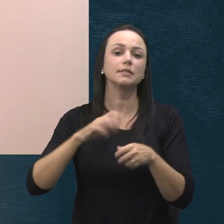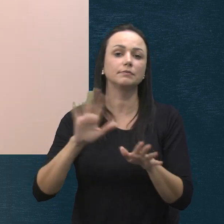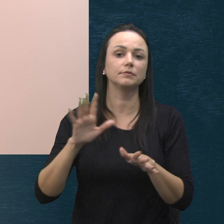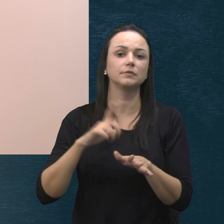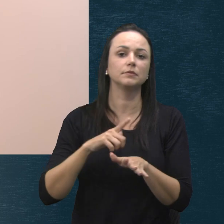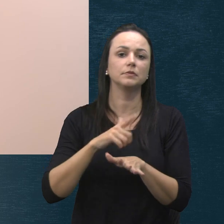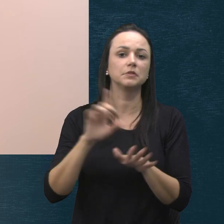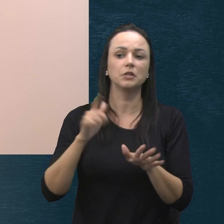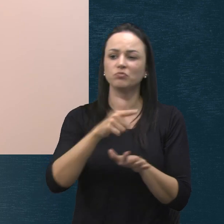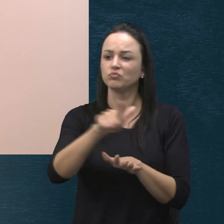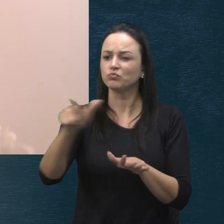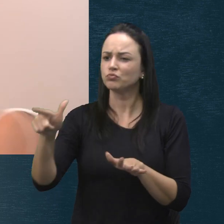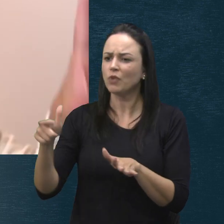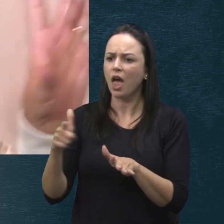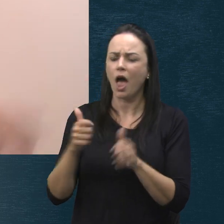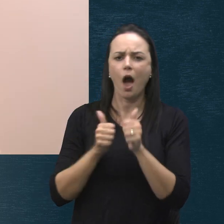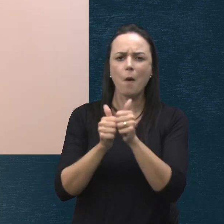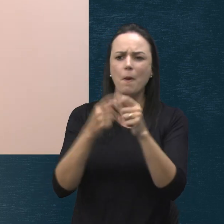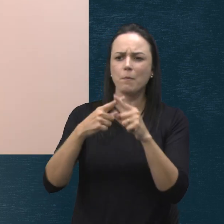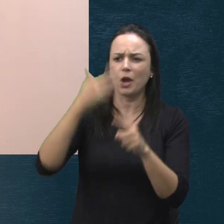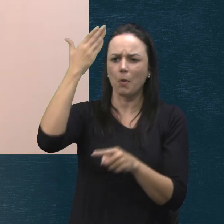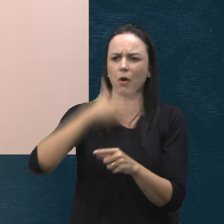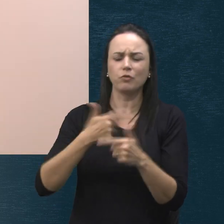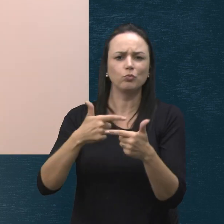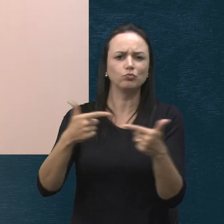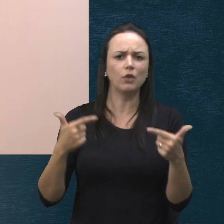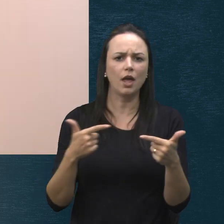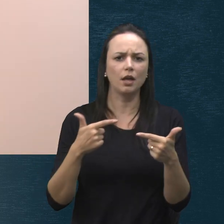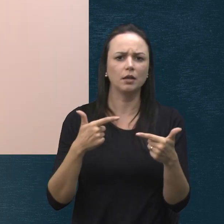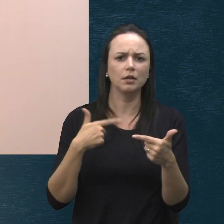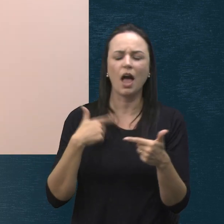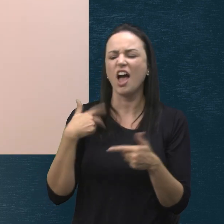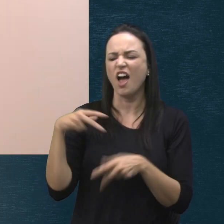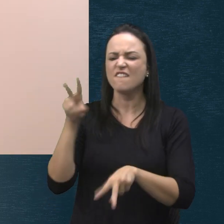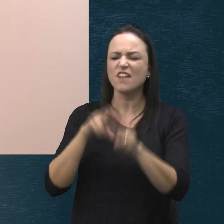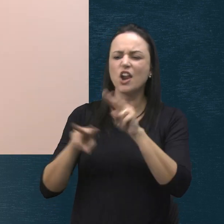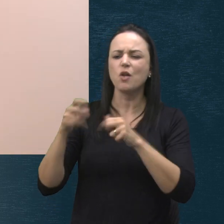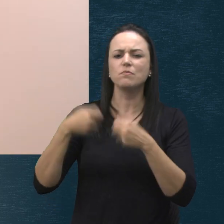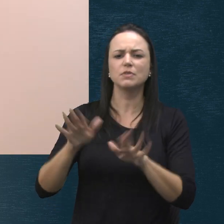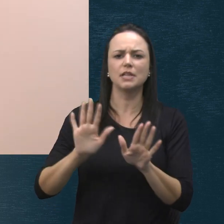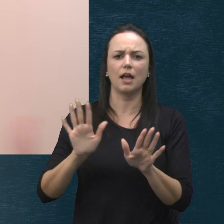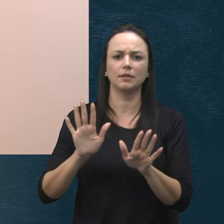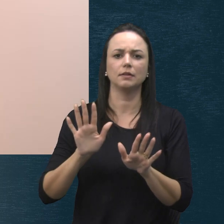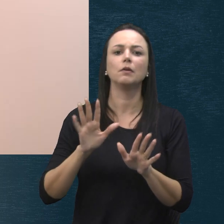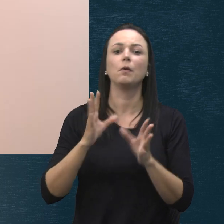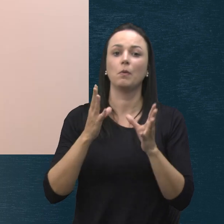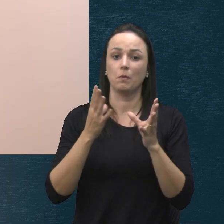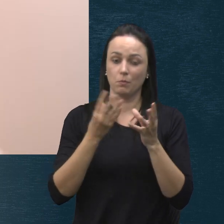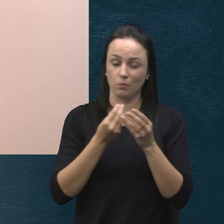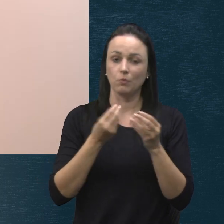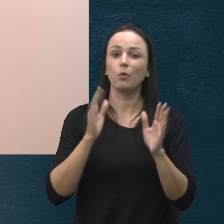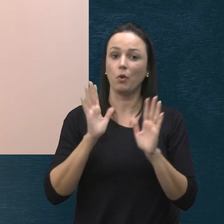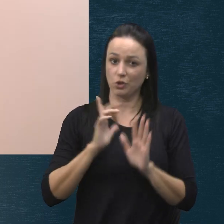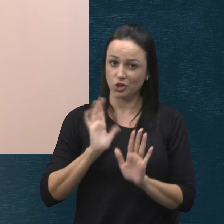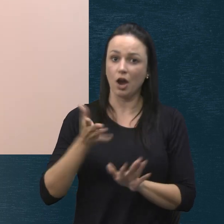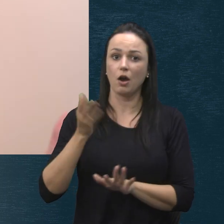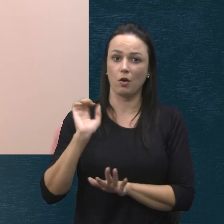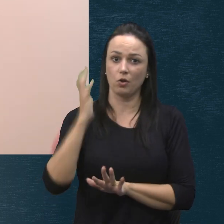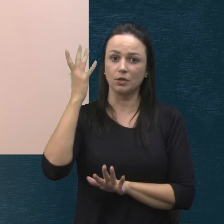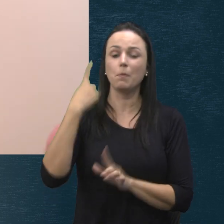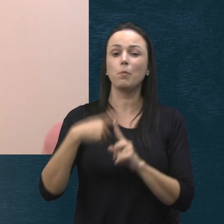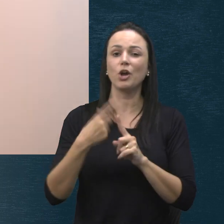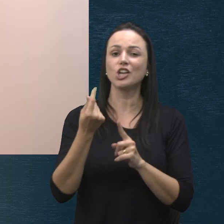tem comprovada a necessidade nenhum, porque nós aqui avaliamos que não tem necessidade. Muitas vezes eles fazem isso para economizar dinheiro, não de fato porque não